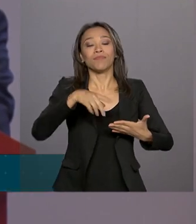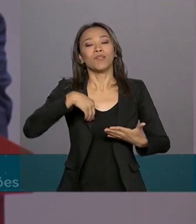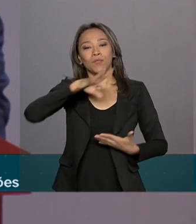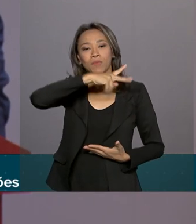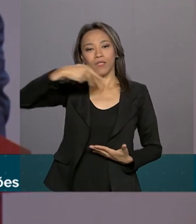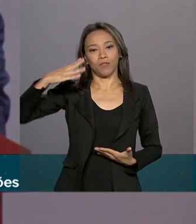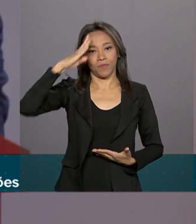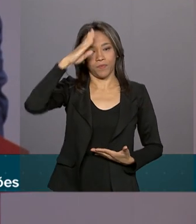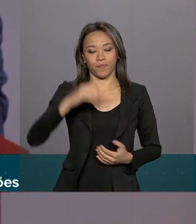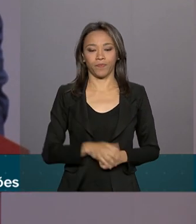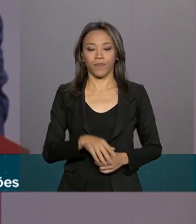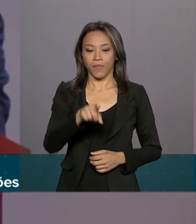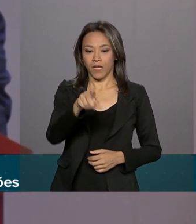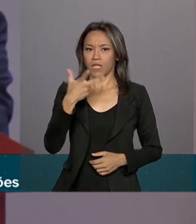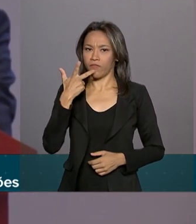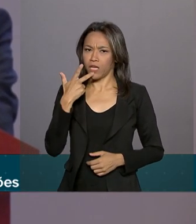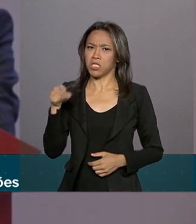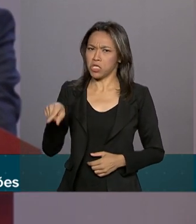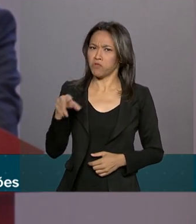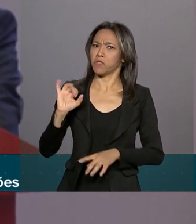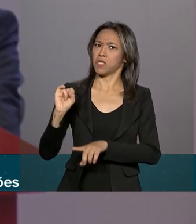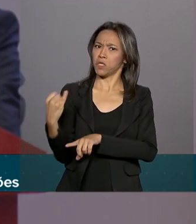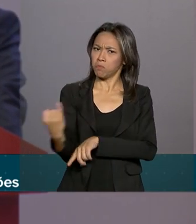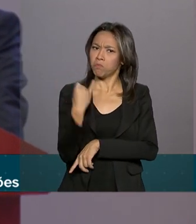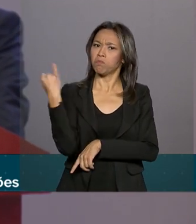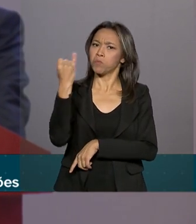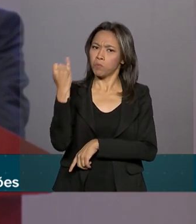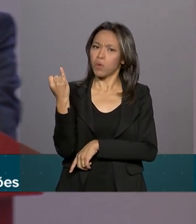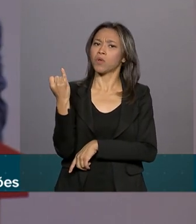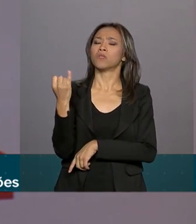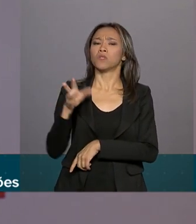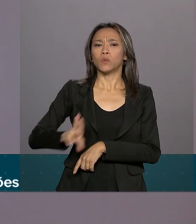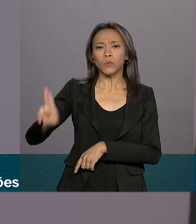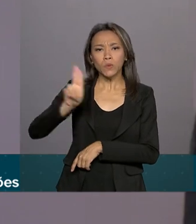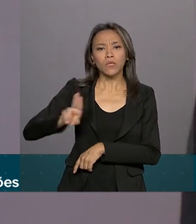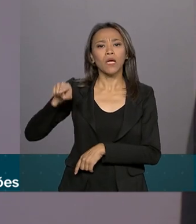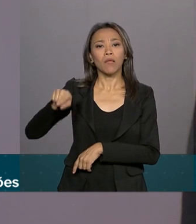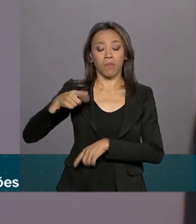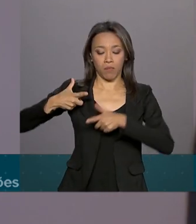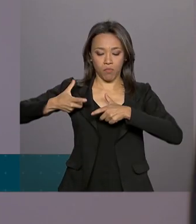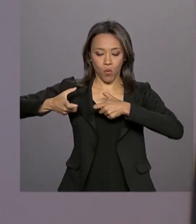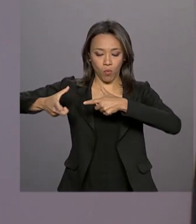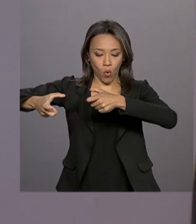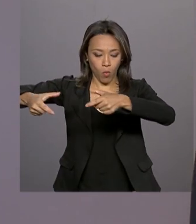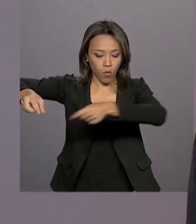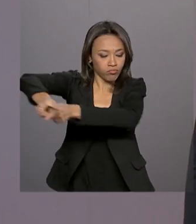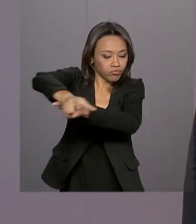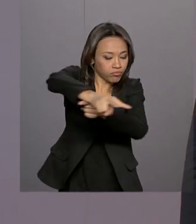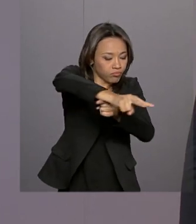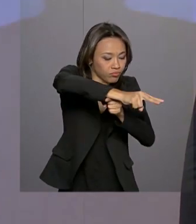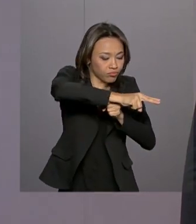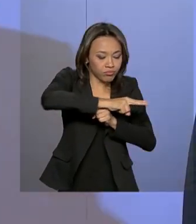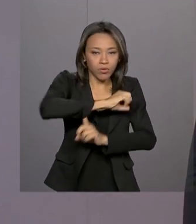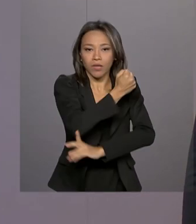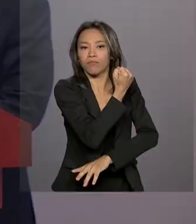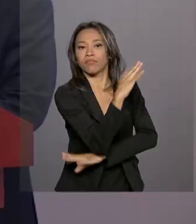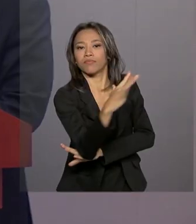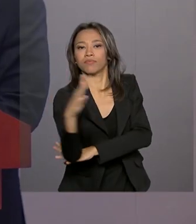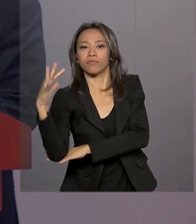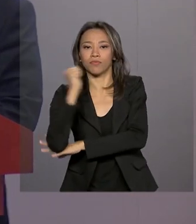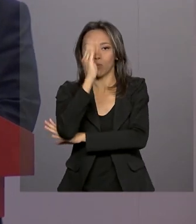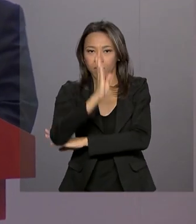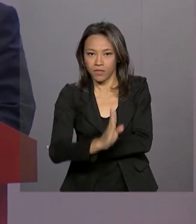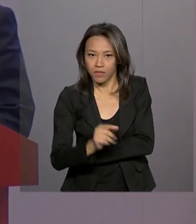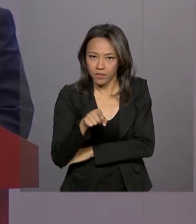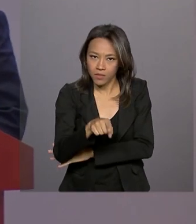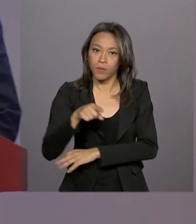em operação será de grande utilidade para as atividades de monitoramento de nossos recursos naturais. Ao